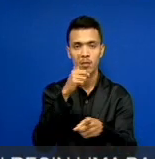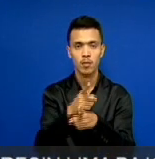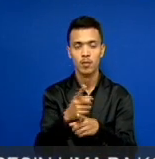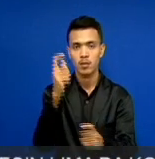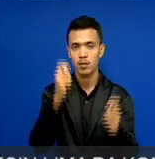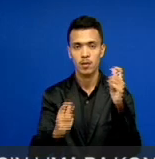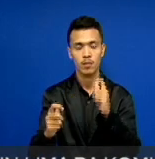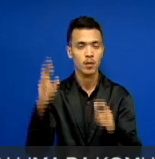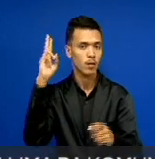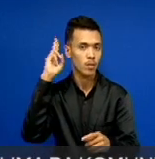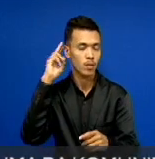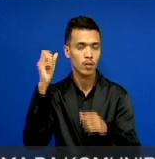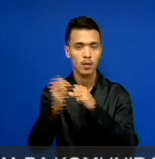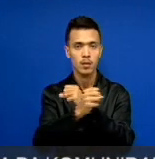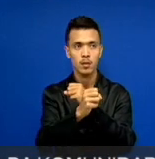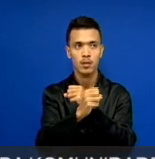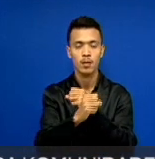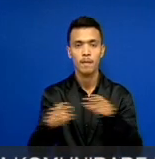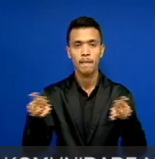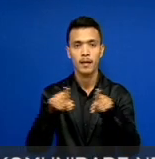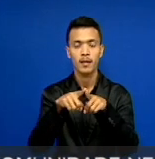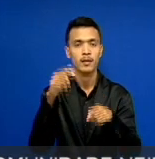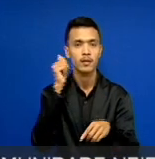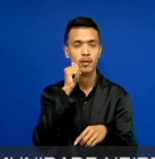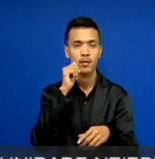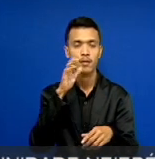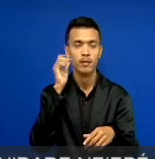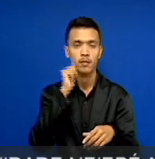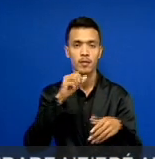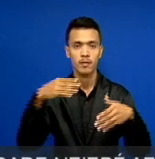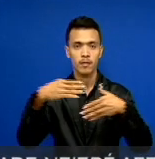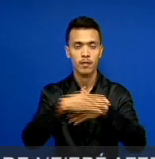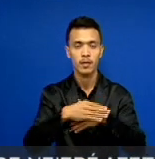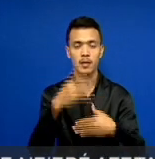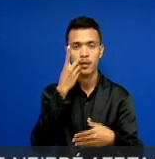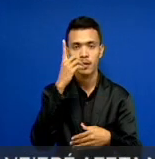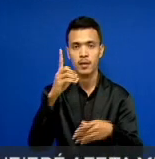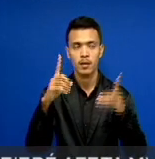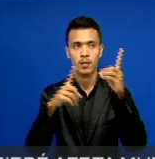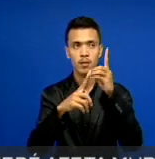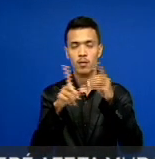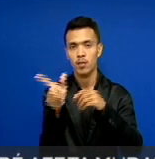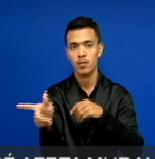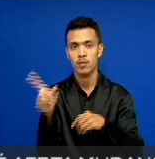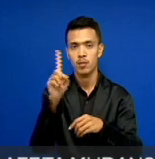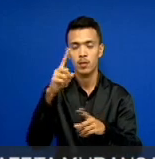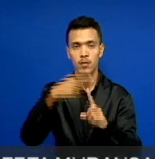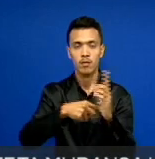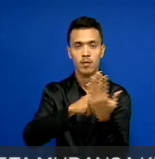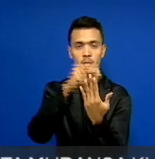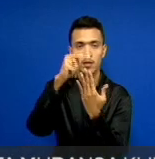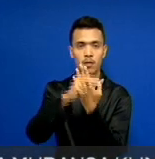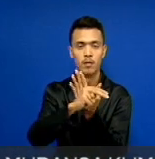Mos Ronalejada Petrolina Gomes Sanesan Feng, Rusi Arguidu DD Katak. E a Loron Ruanulo Racing Ida o fulano novembro. Tinan